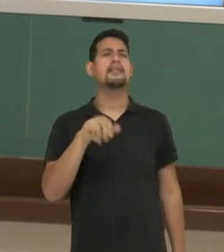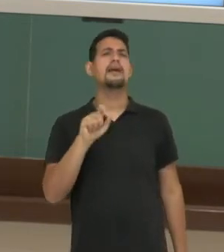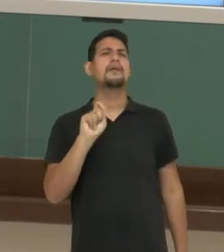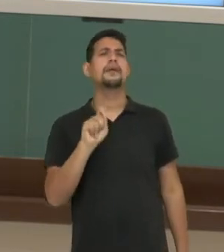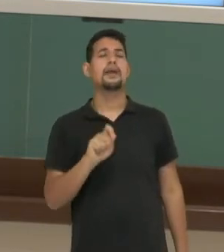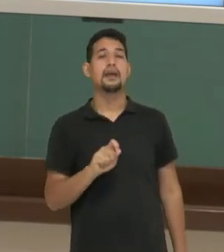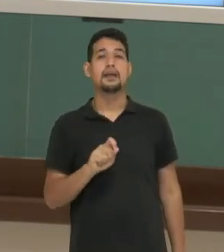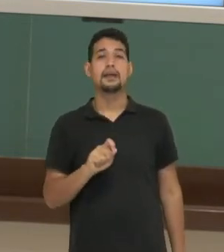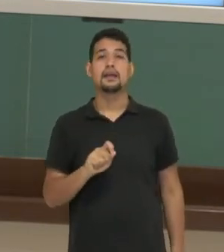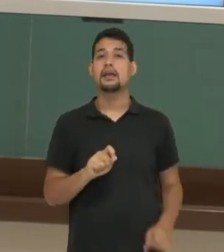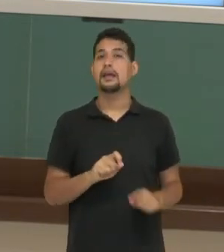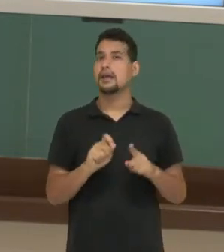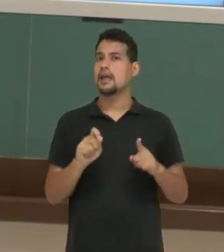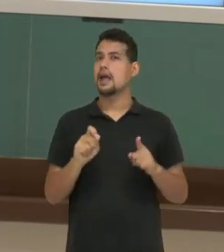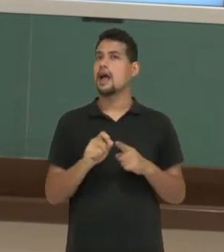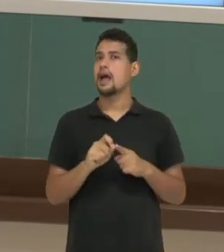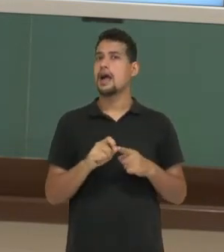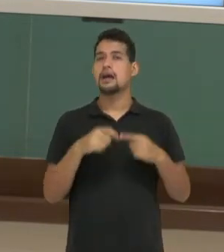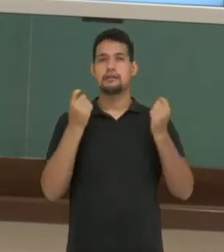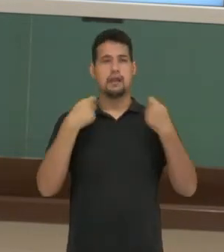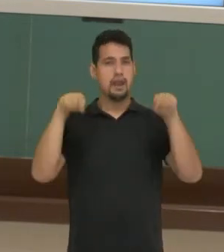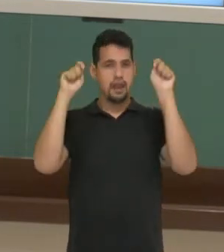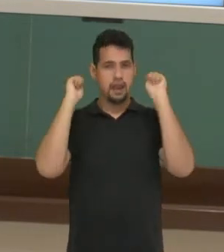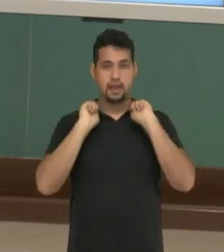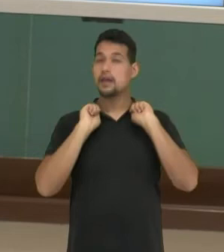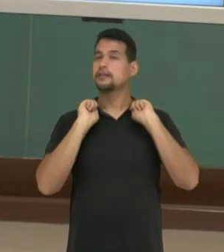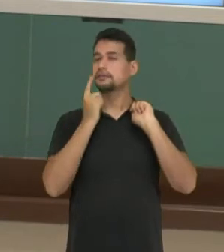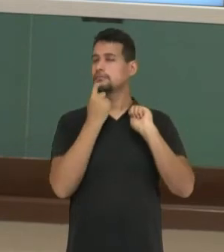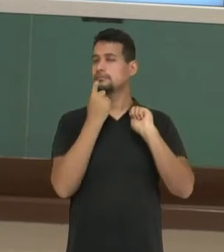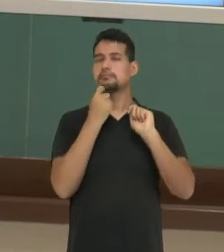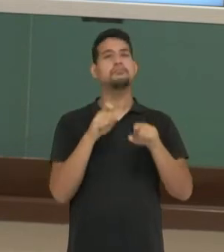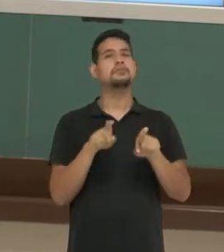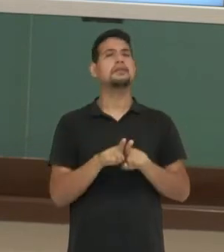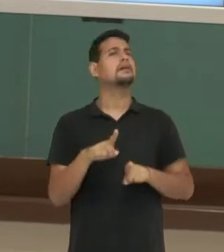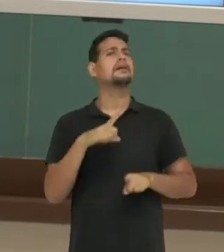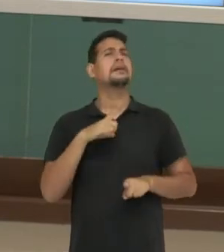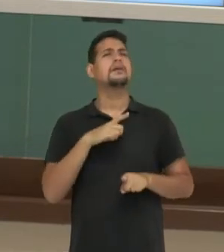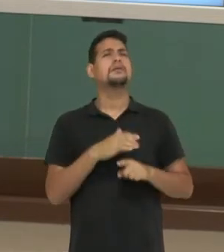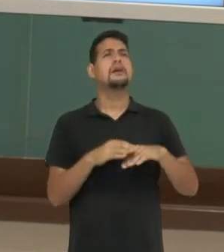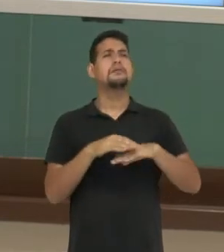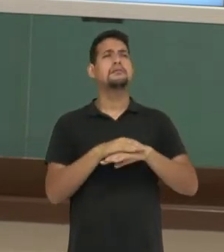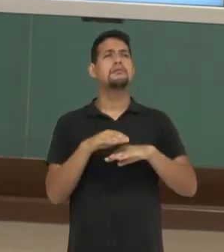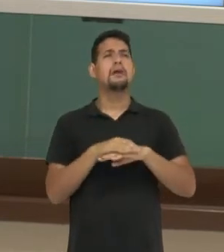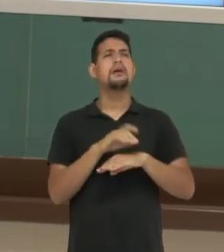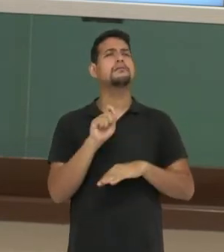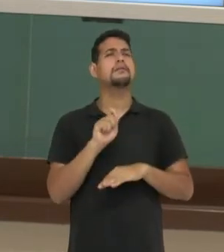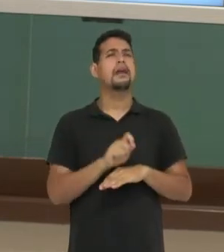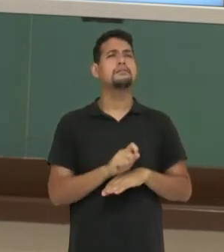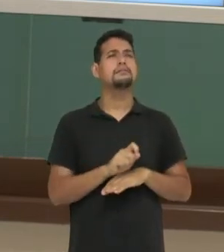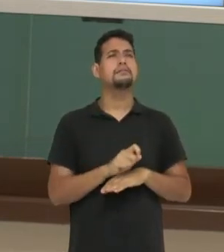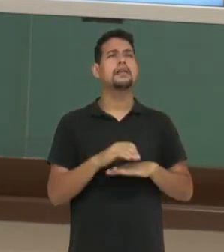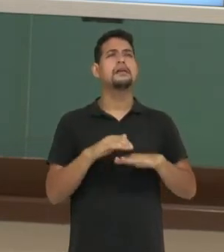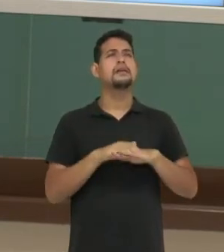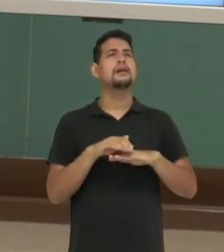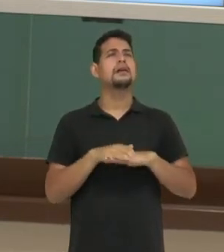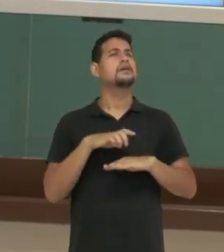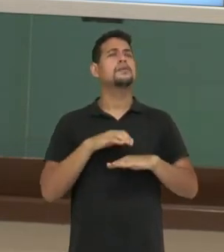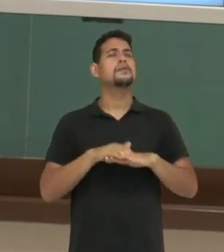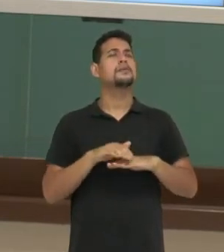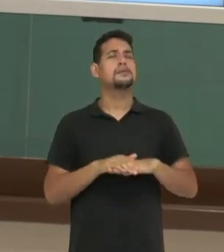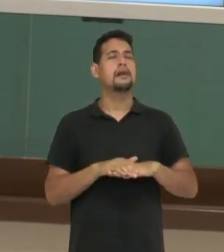É a Caperucita Roja. Quem tiene o sapatito? La calabaza,